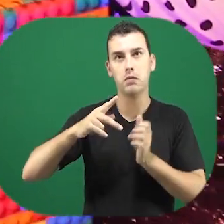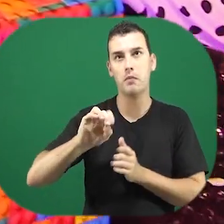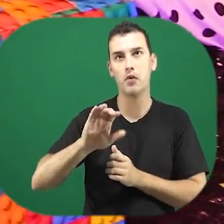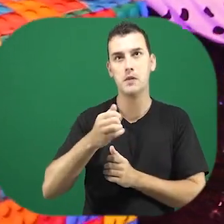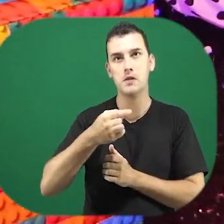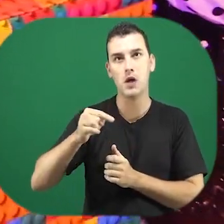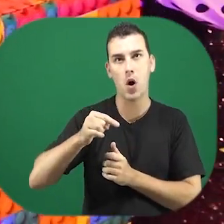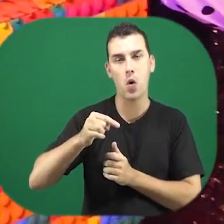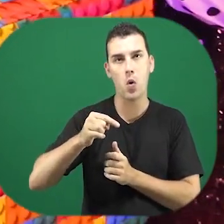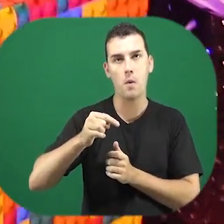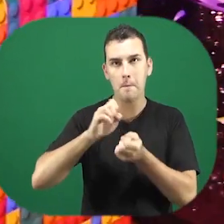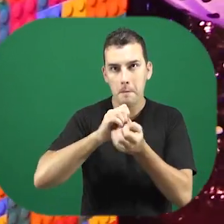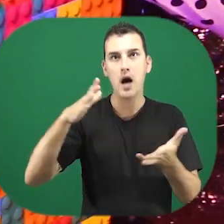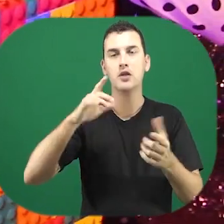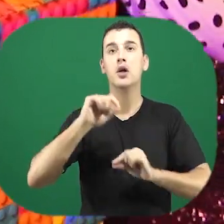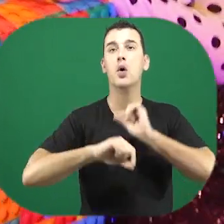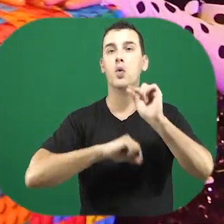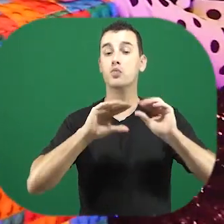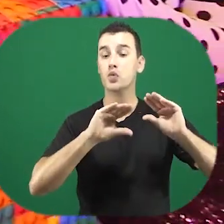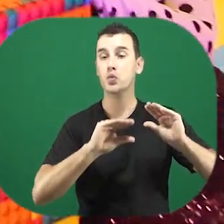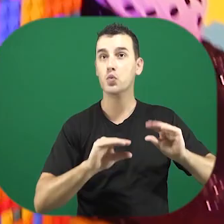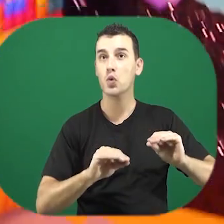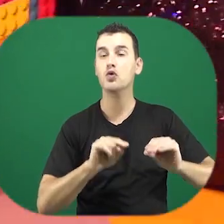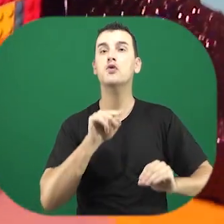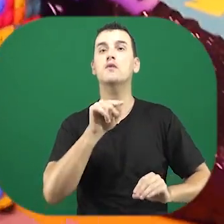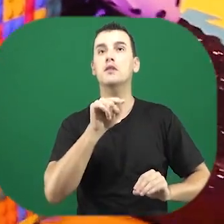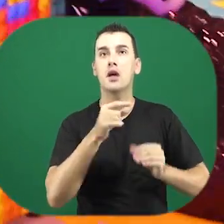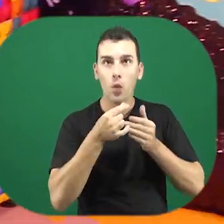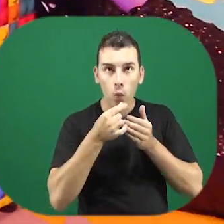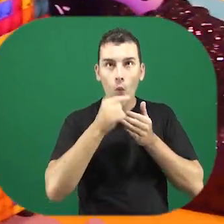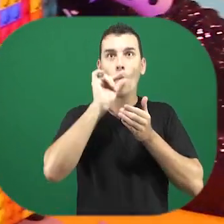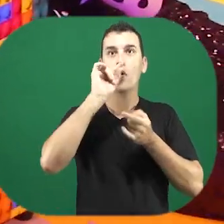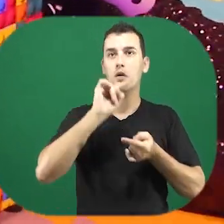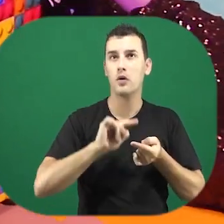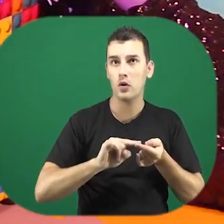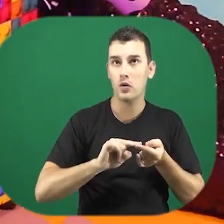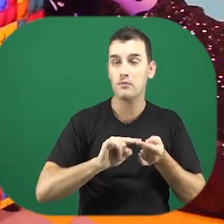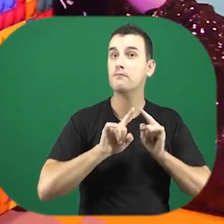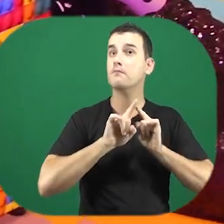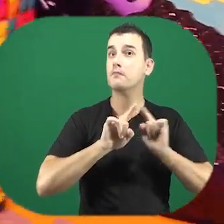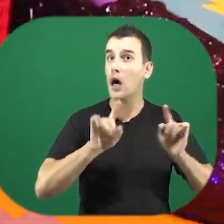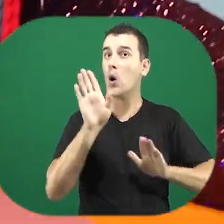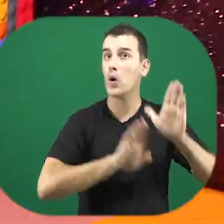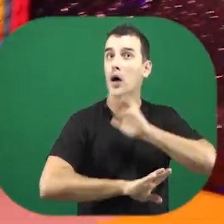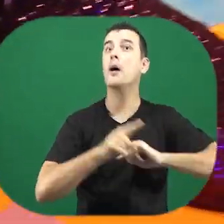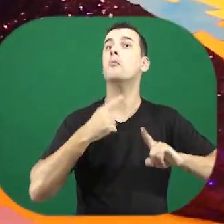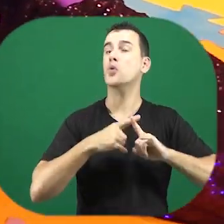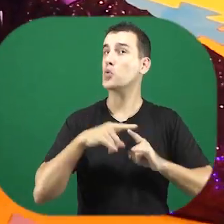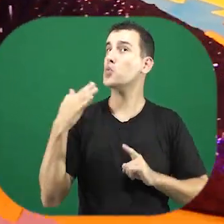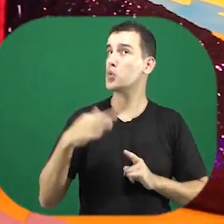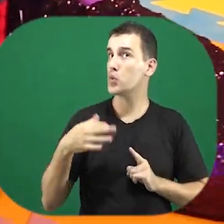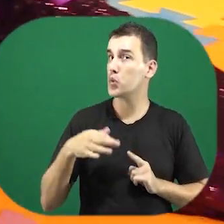ao anoitecer você tomará. Mas cuidado, porque isso será doloroso. E se